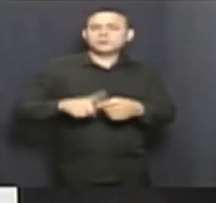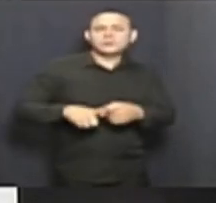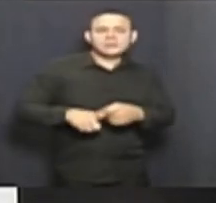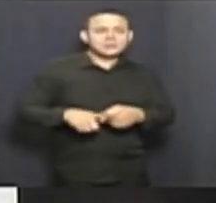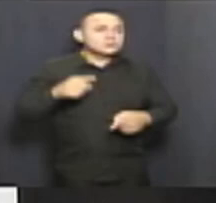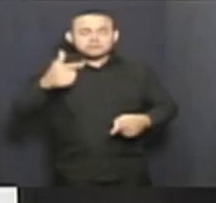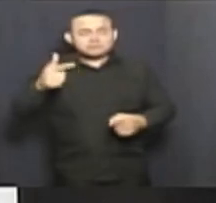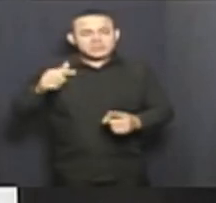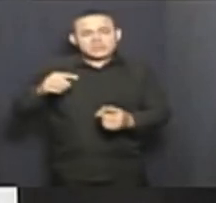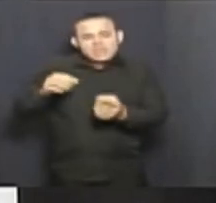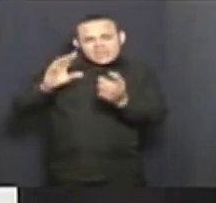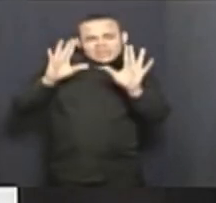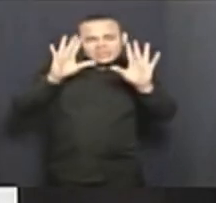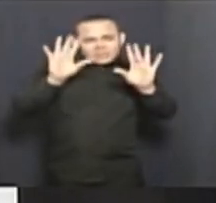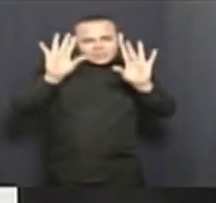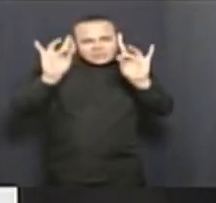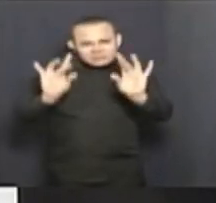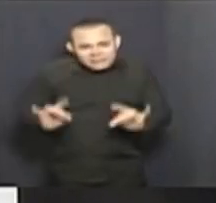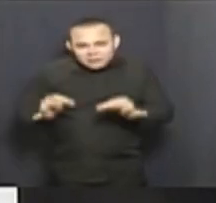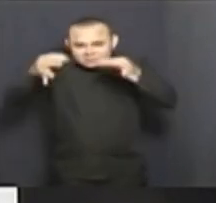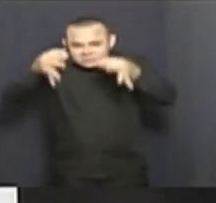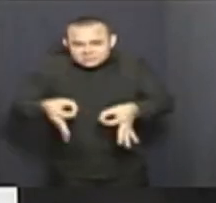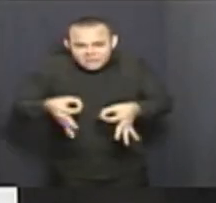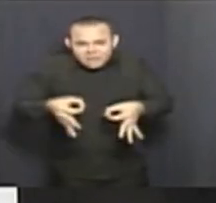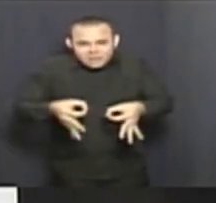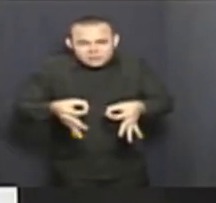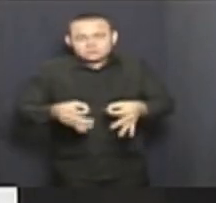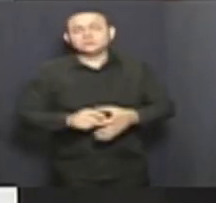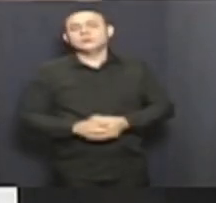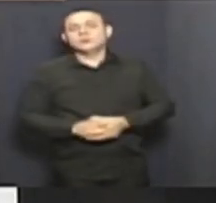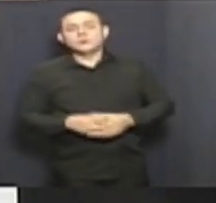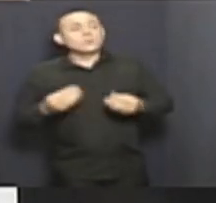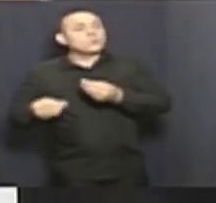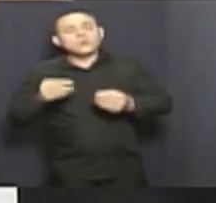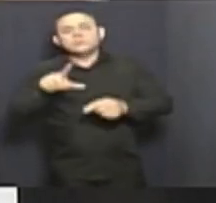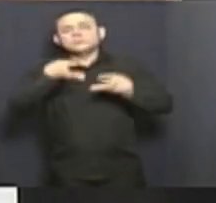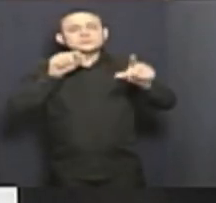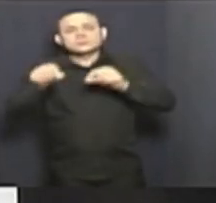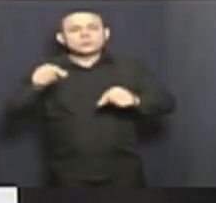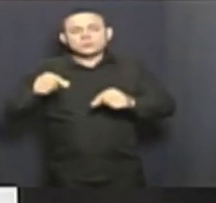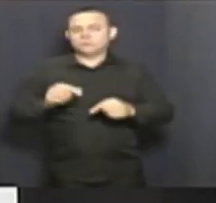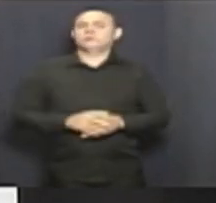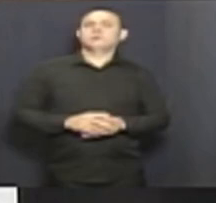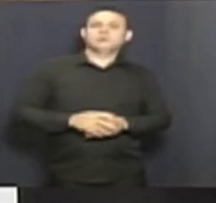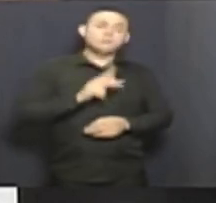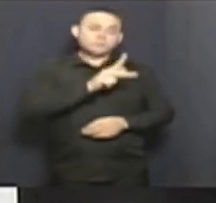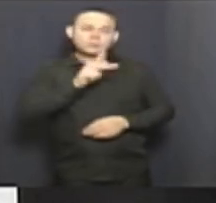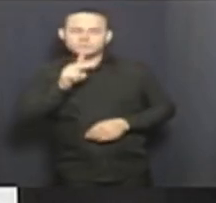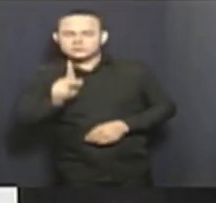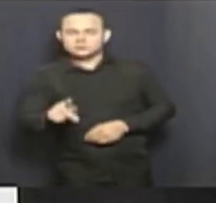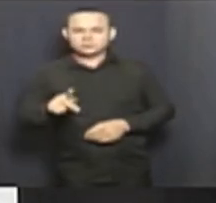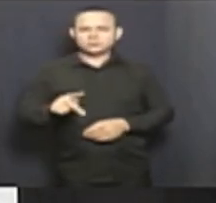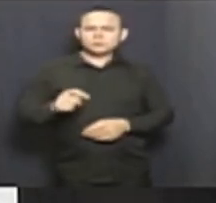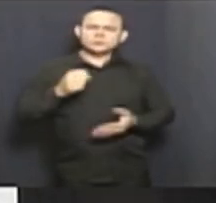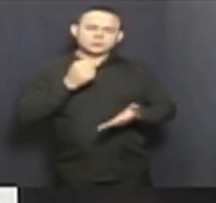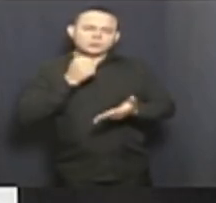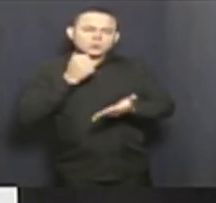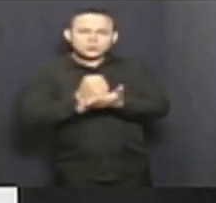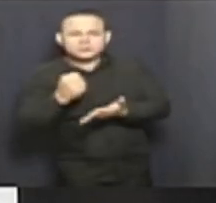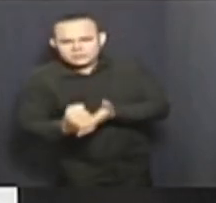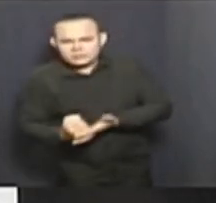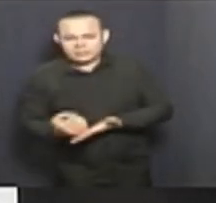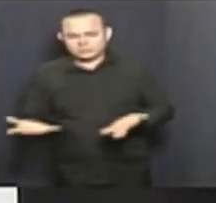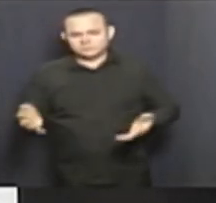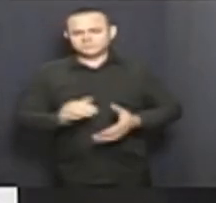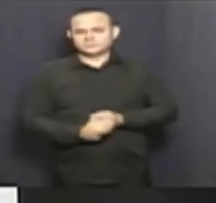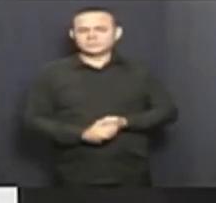dos professores contratados inclusive a uma demanda no tribunal de justiça então quero